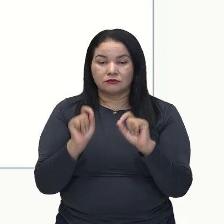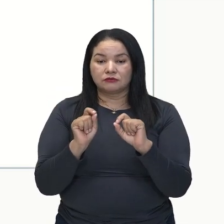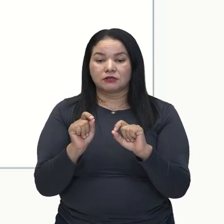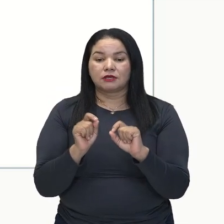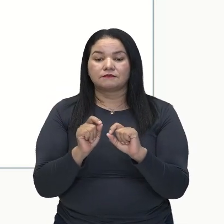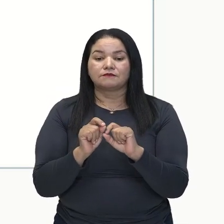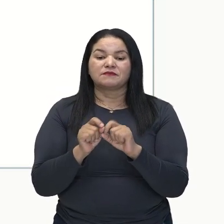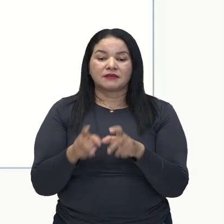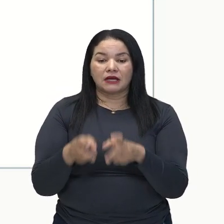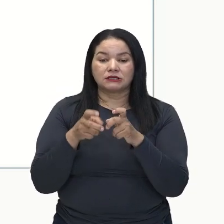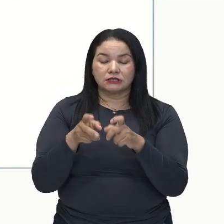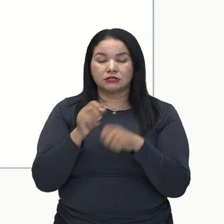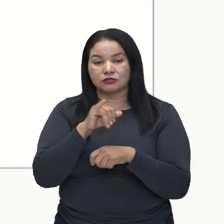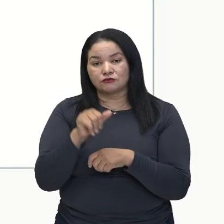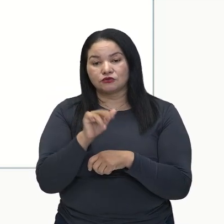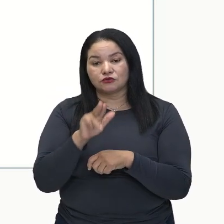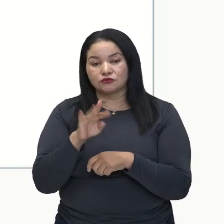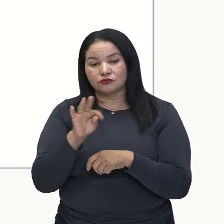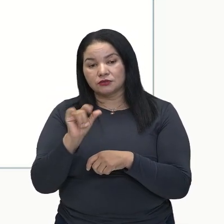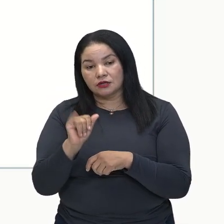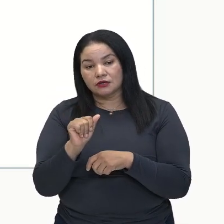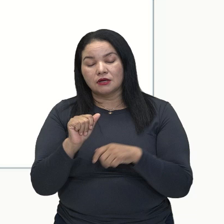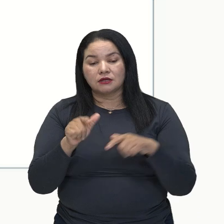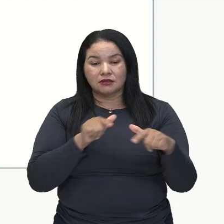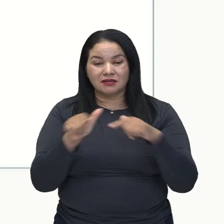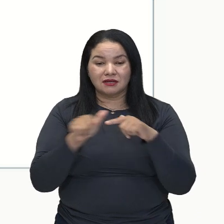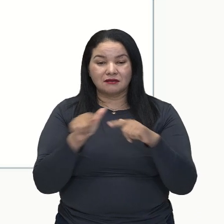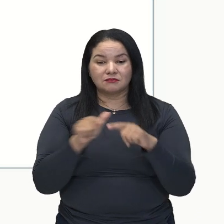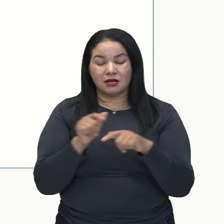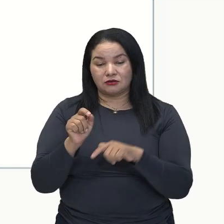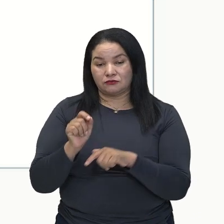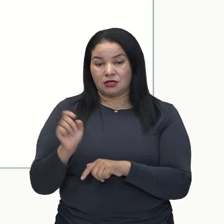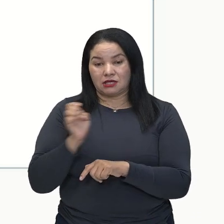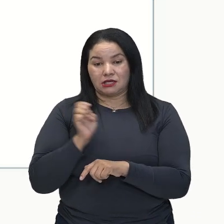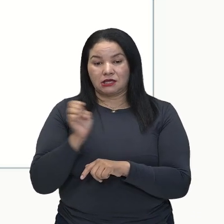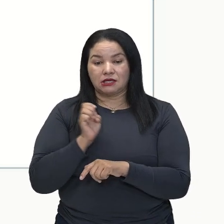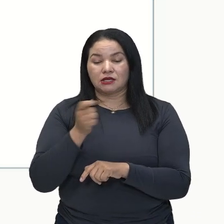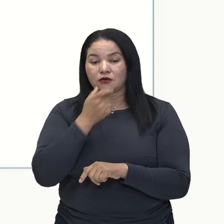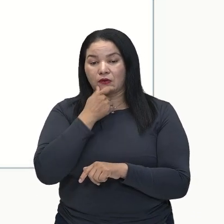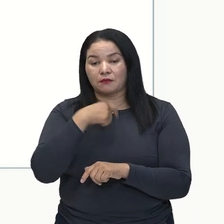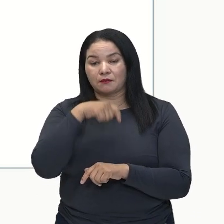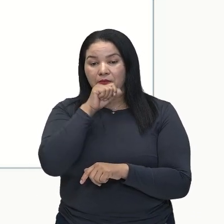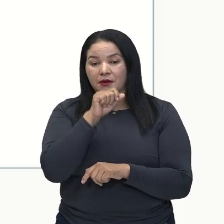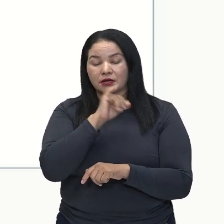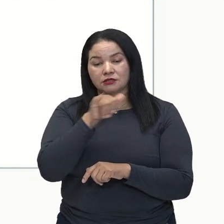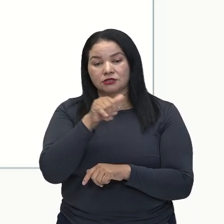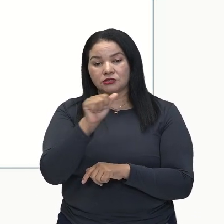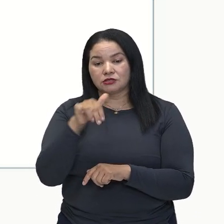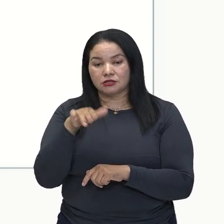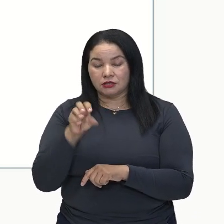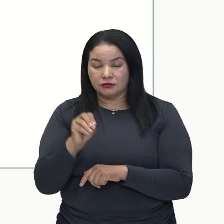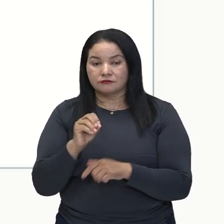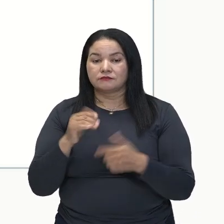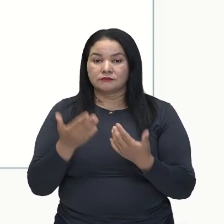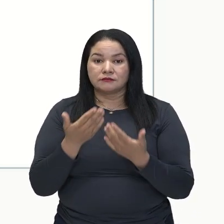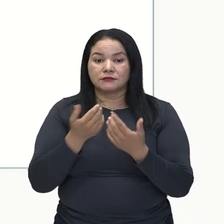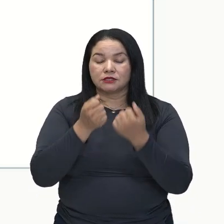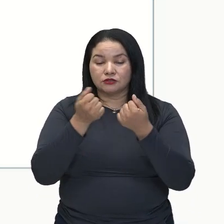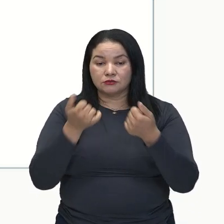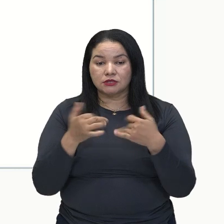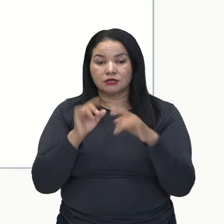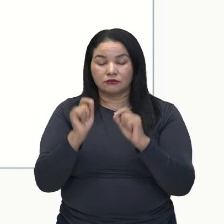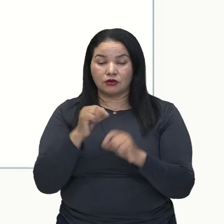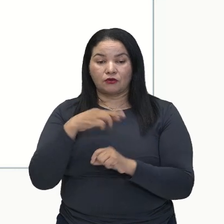juta, atividade que enriqueceu o patriarca Jano. Percebe que aqui eu já estou descrevendo, né? Falando um pouquinho sobre o romance, que ele